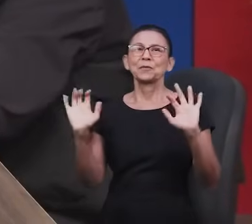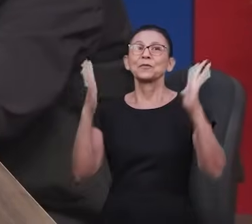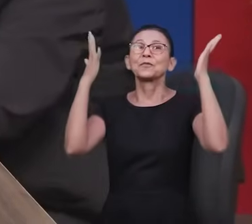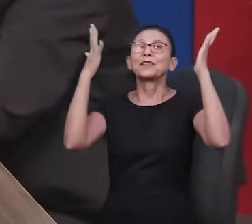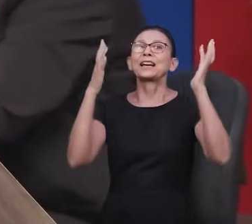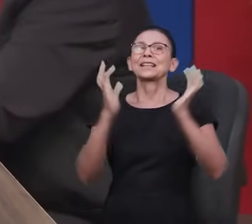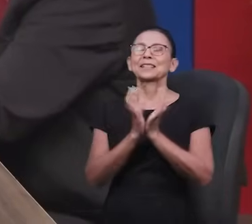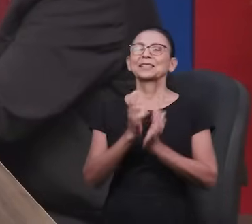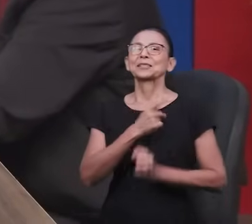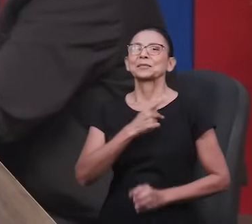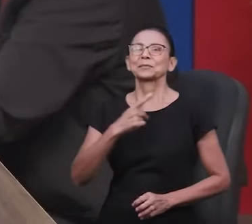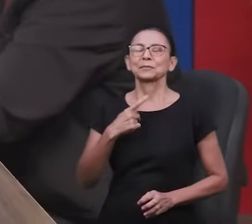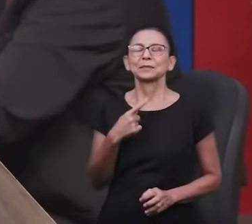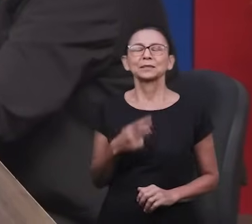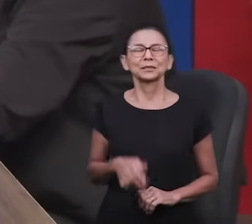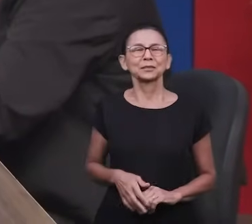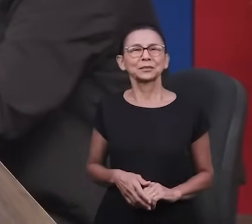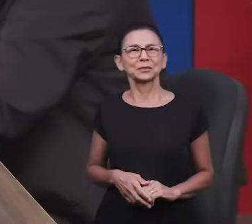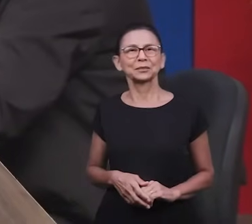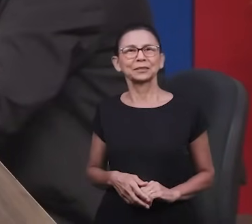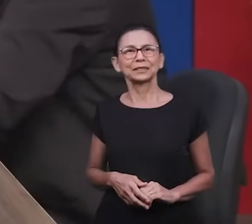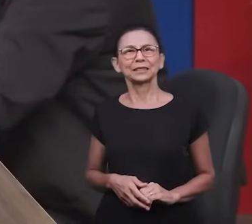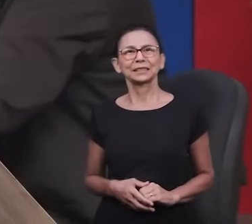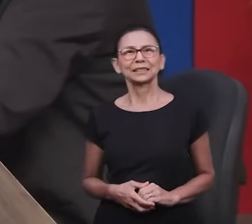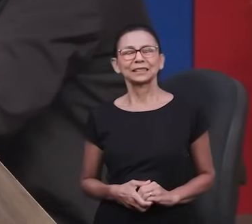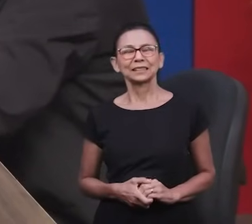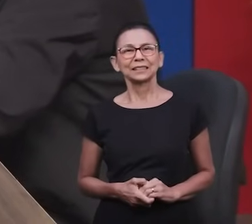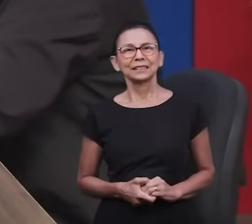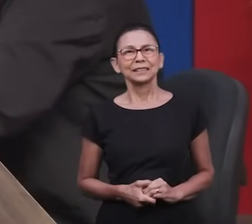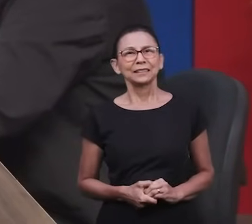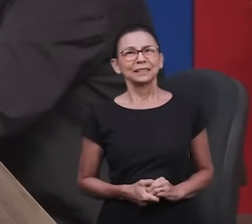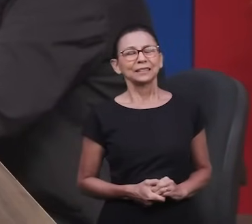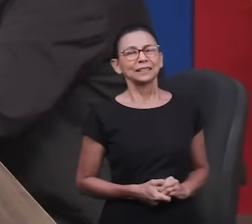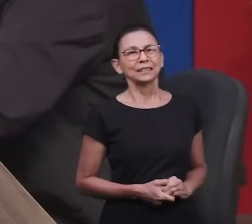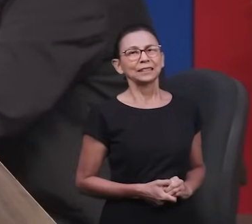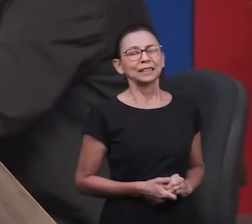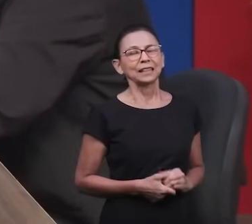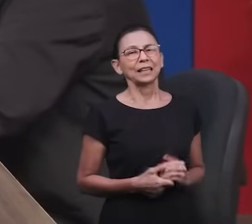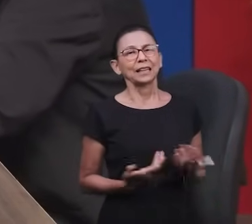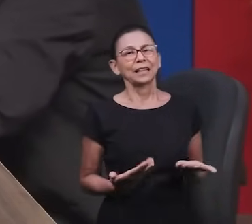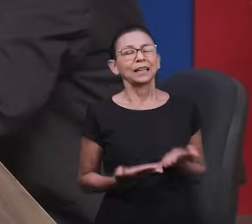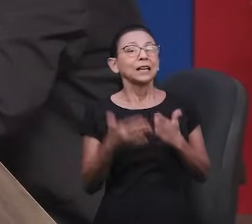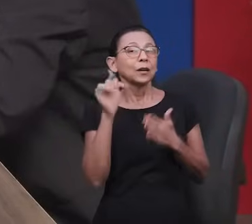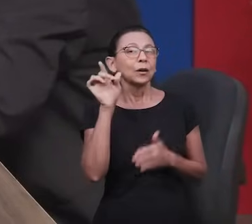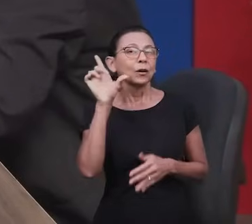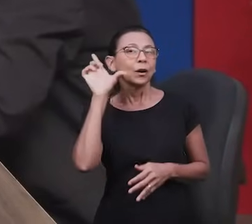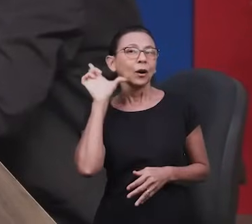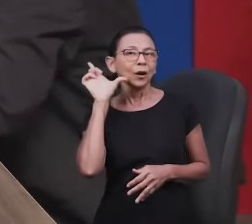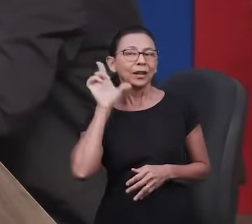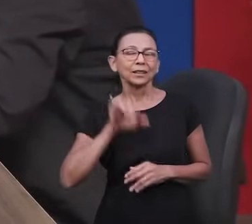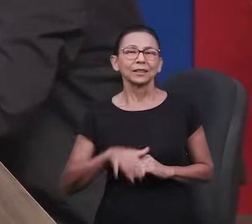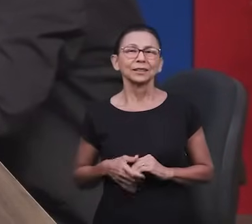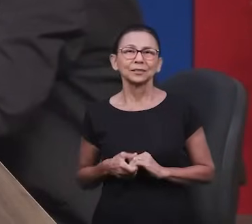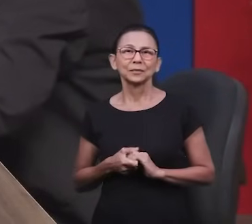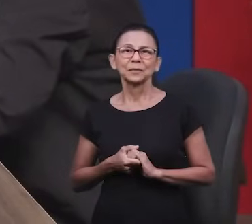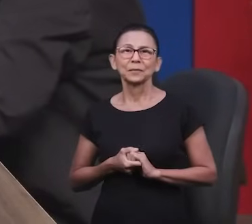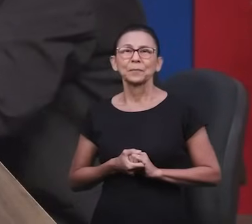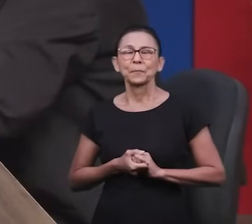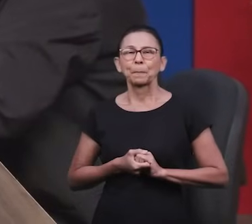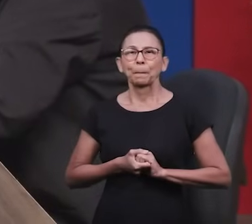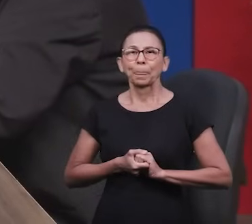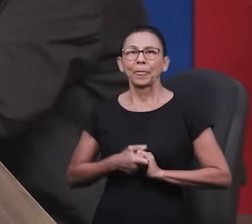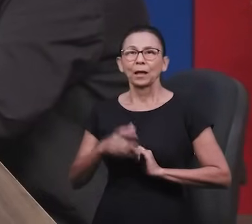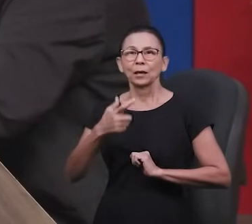Nós estamos hoje em festa, né, todos os pastores, porque nós tivemos ontem